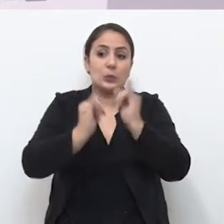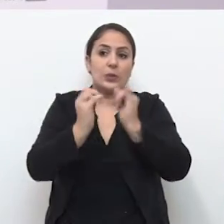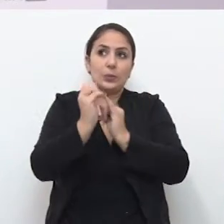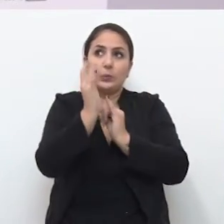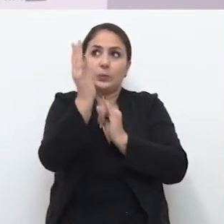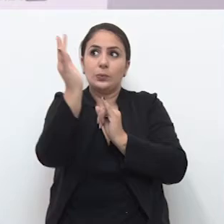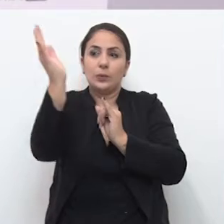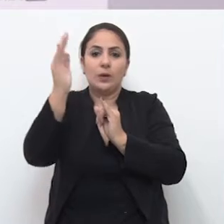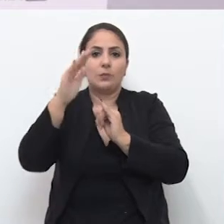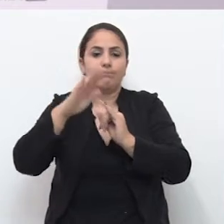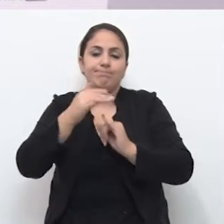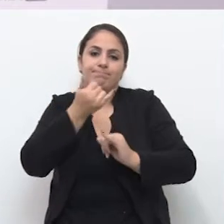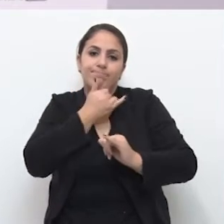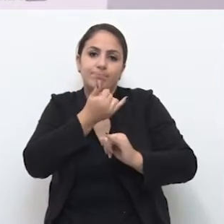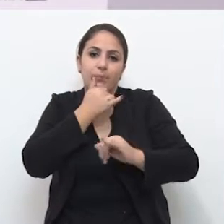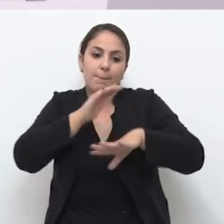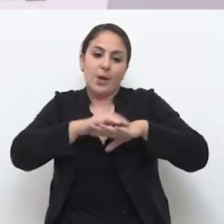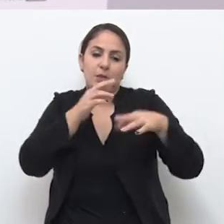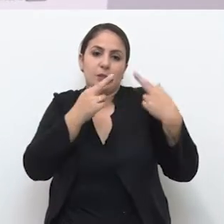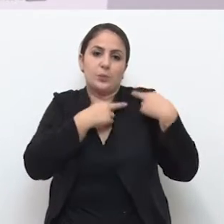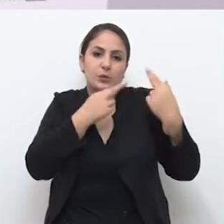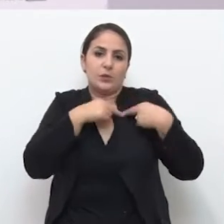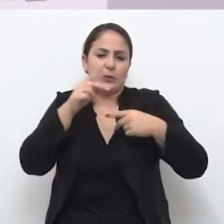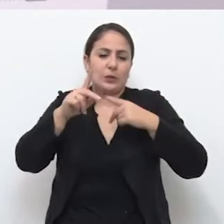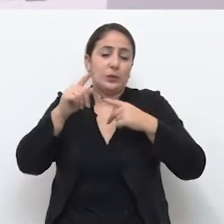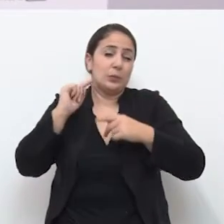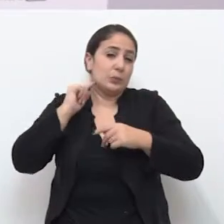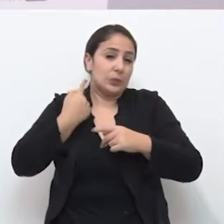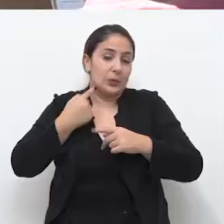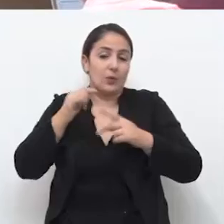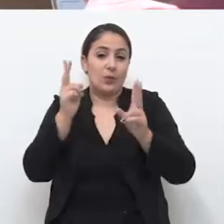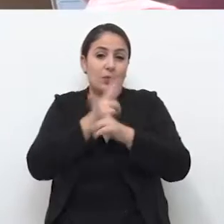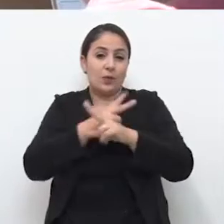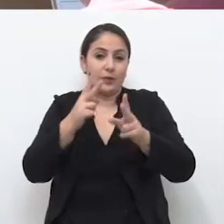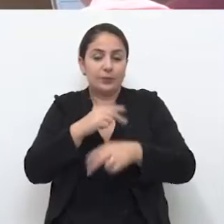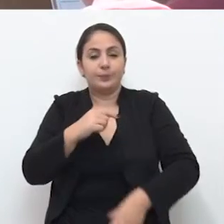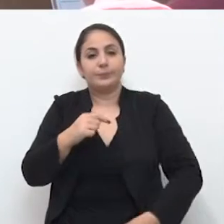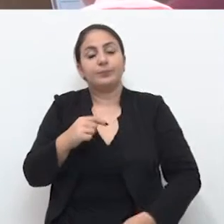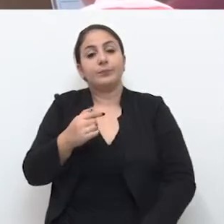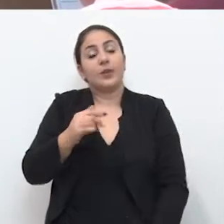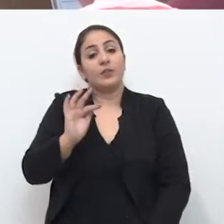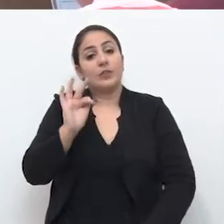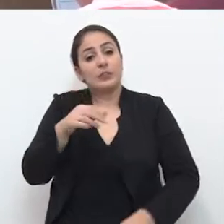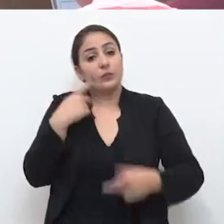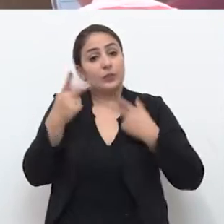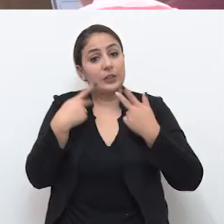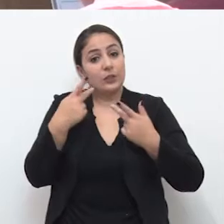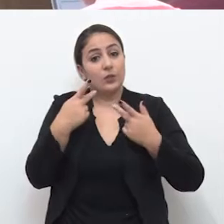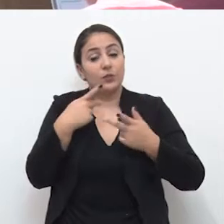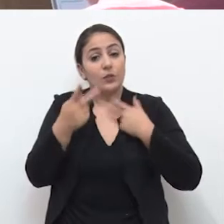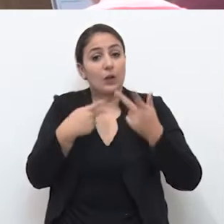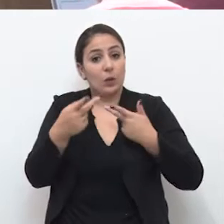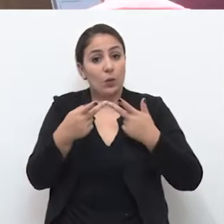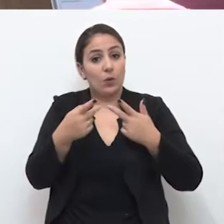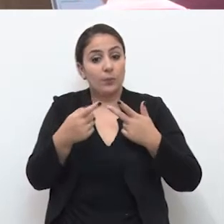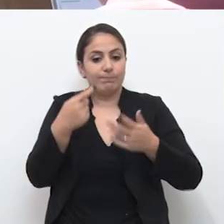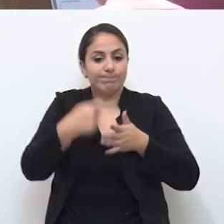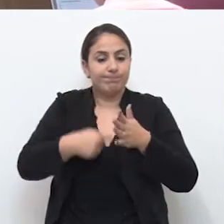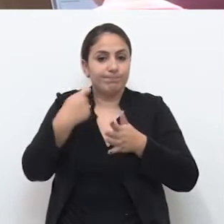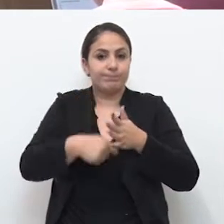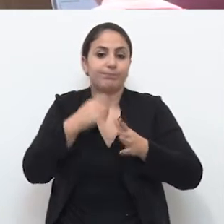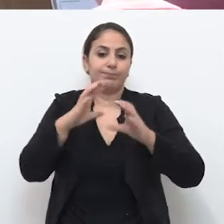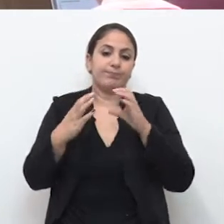que infelizmente são as maiores responsáveis pela poluição do ar. E para finalizar, Alex Necker apresentou